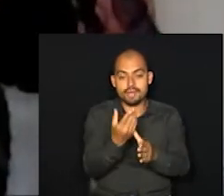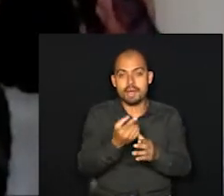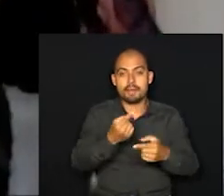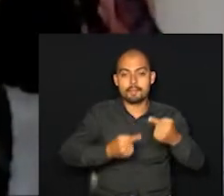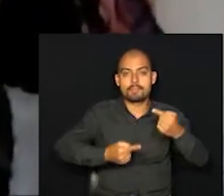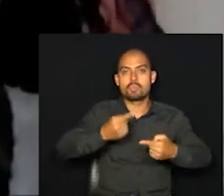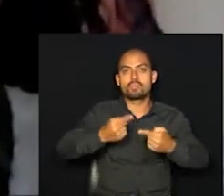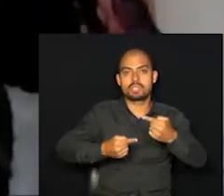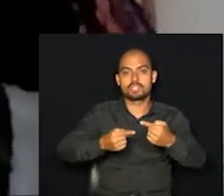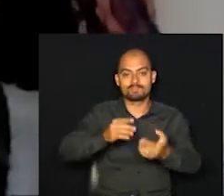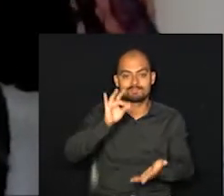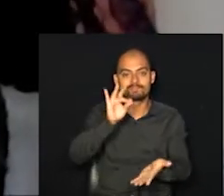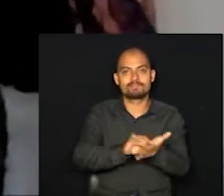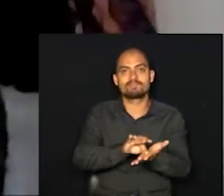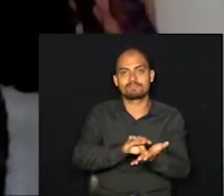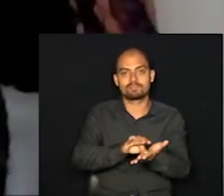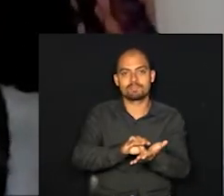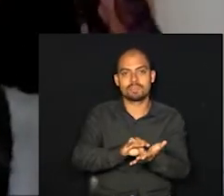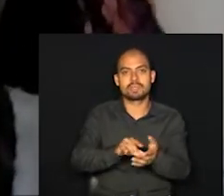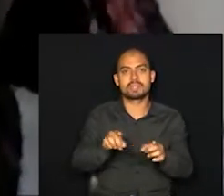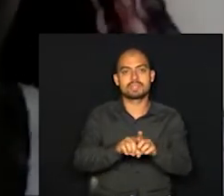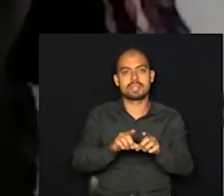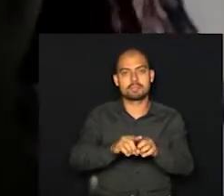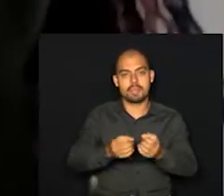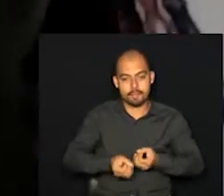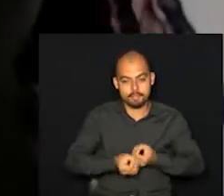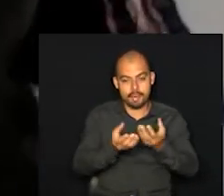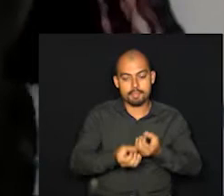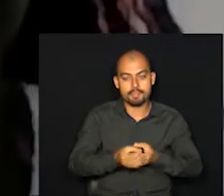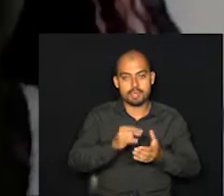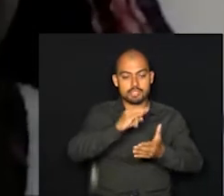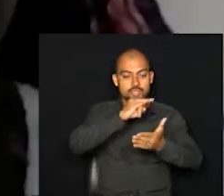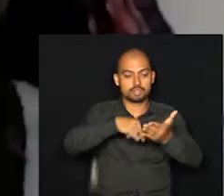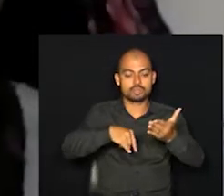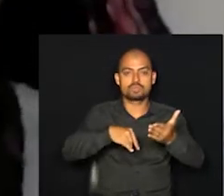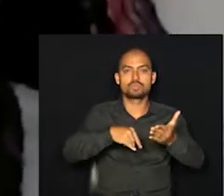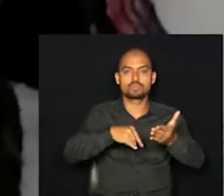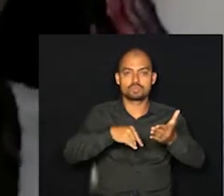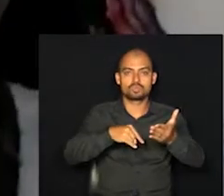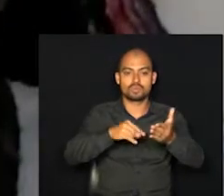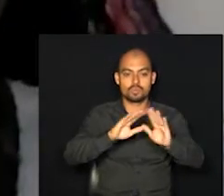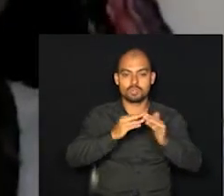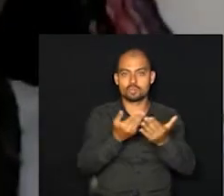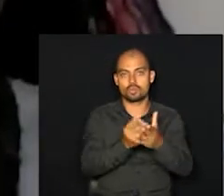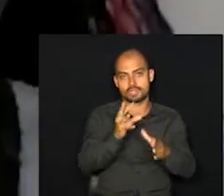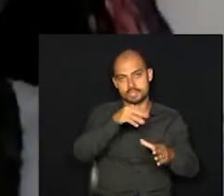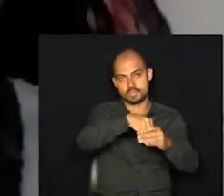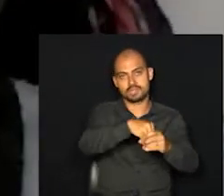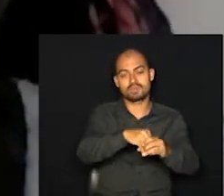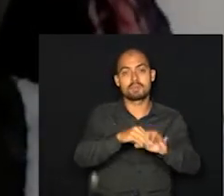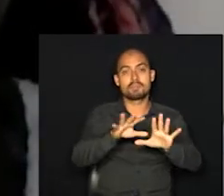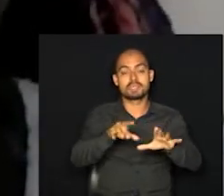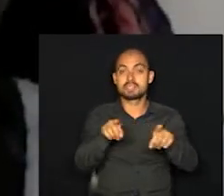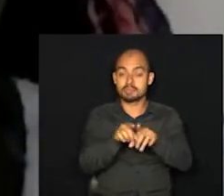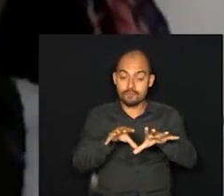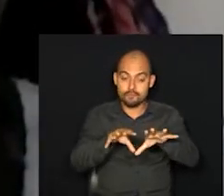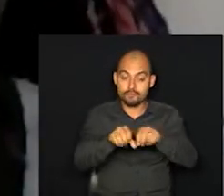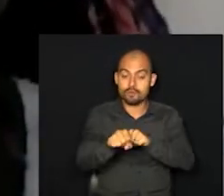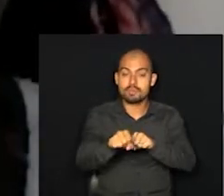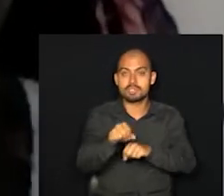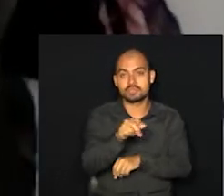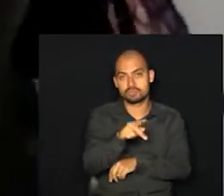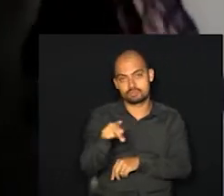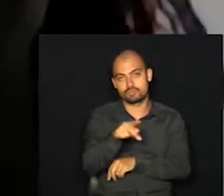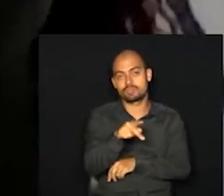políticas de inserção, tem que ser colocado no currículo escolar. Entendeu? E eu acho que um processo de formação também dos nossos educadores, eu